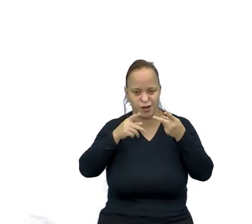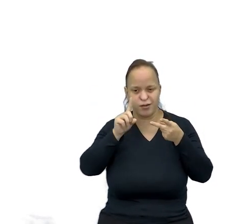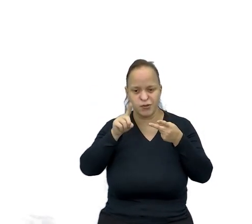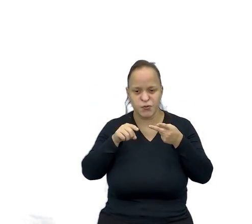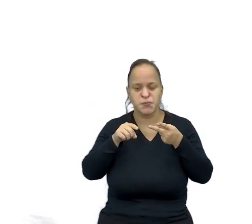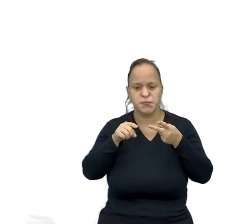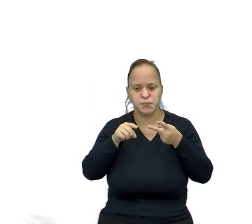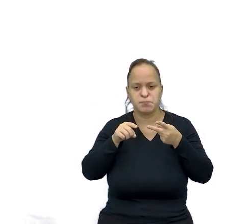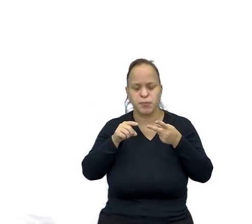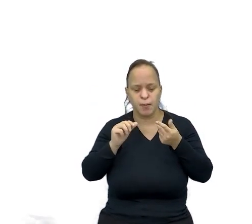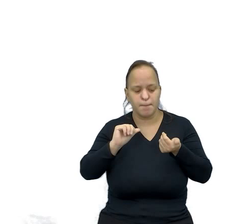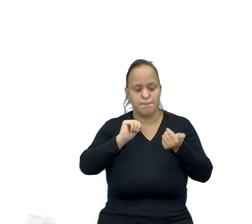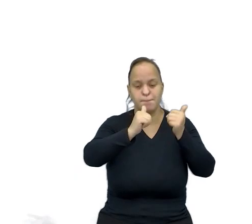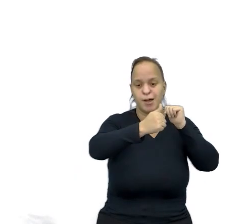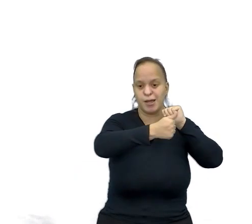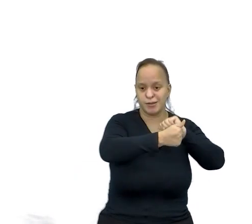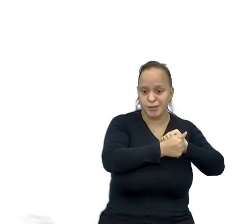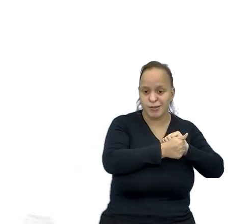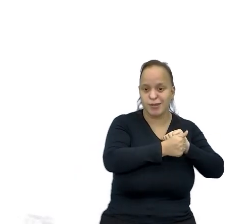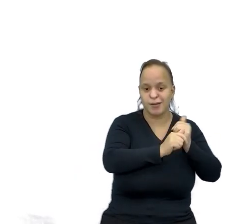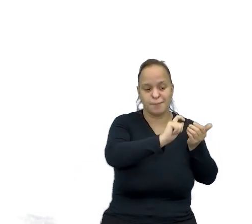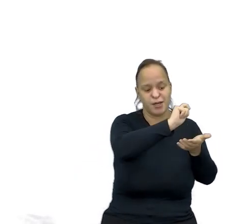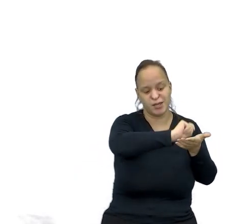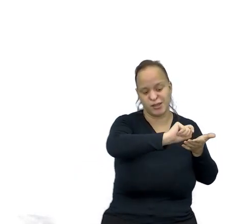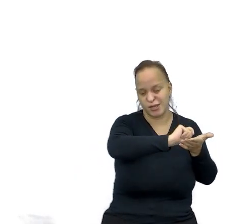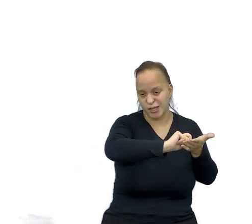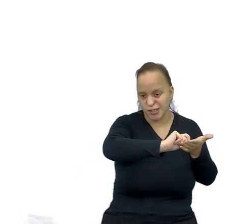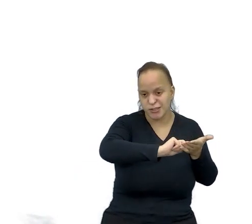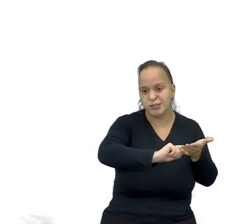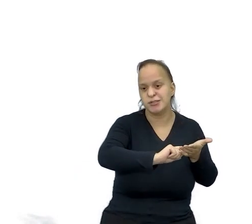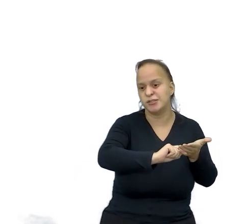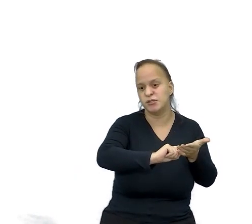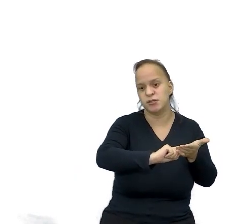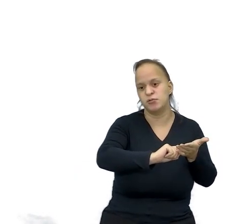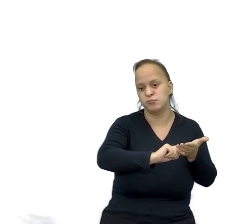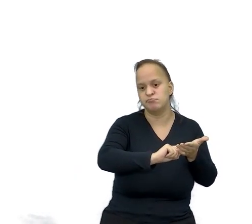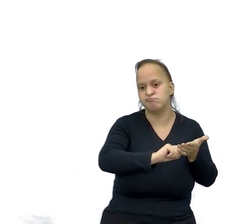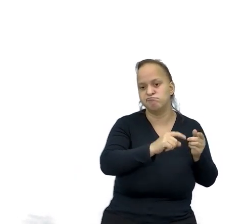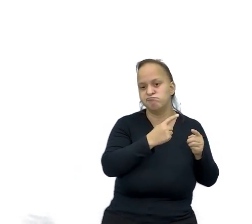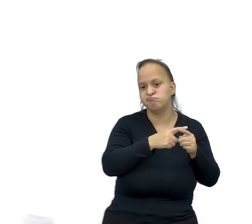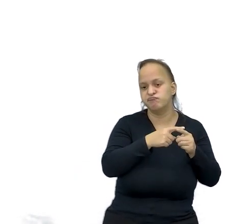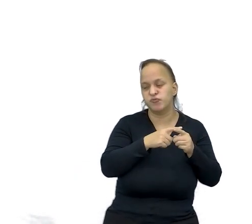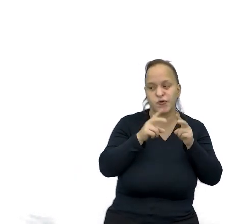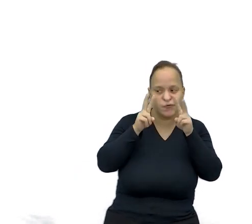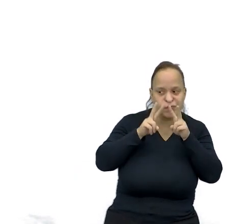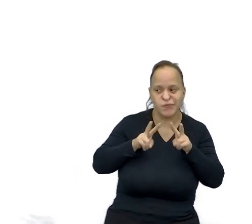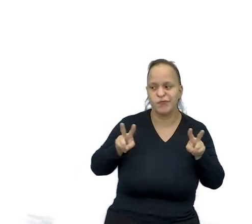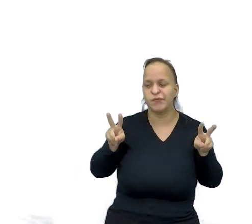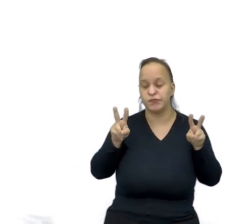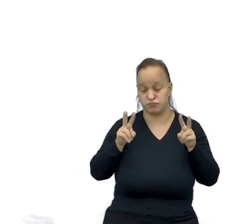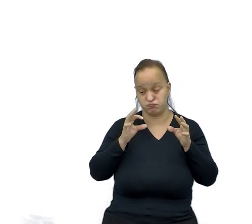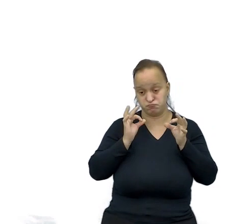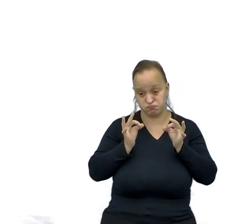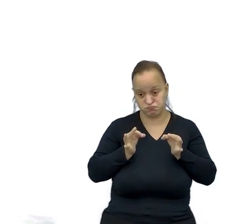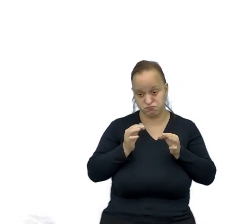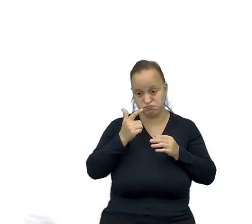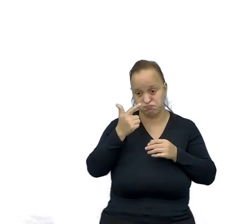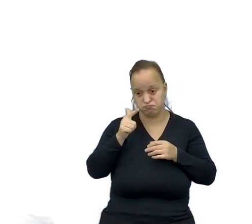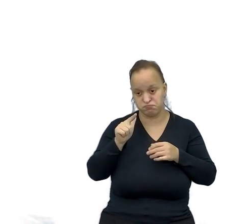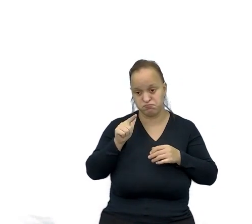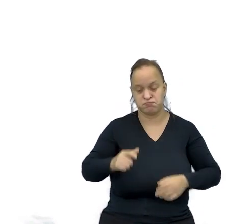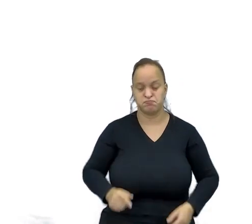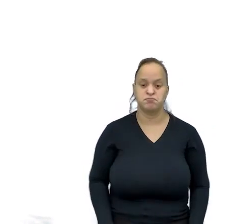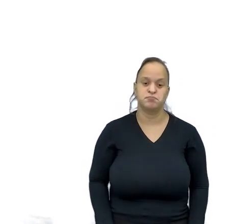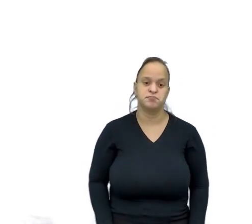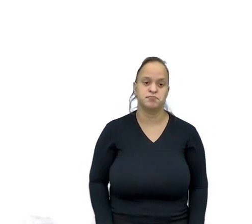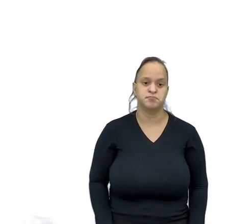voz deles e fazem o desenho ou as imagens de acordo com o relato que eles estão fazendo. Certo? Próximo.